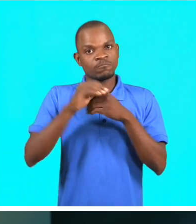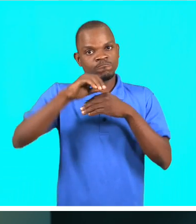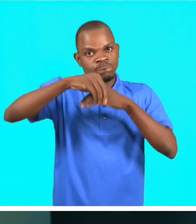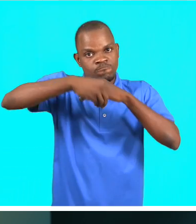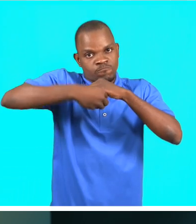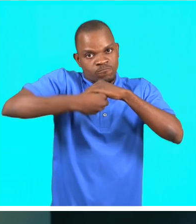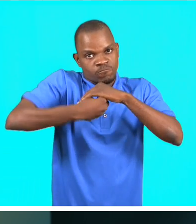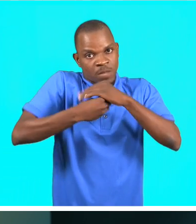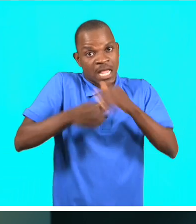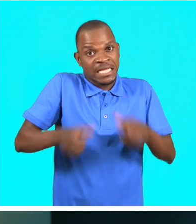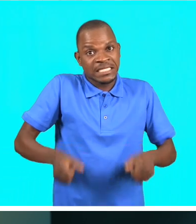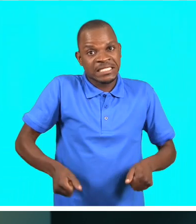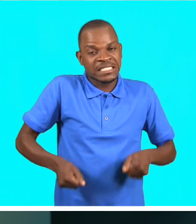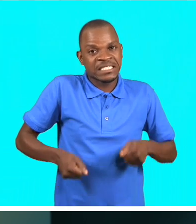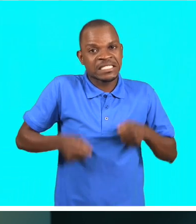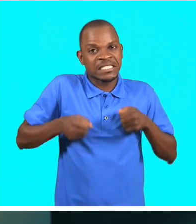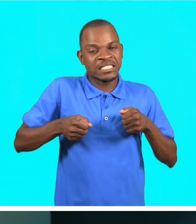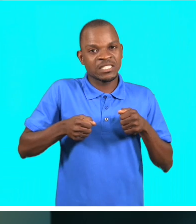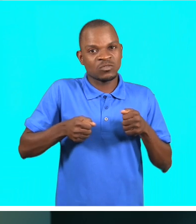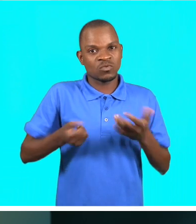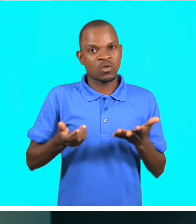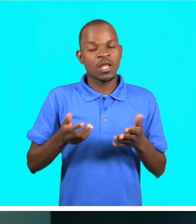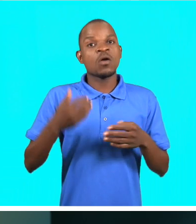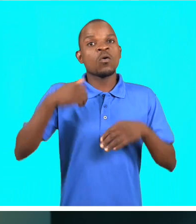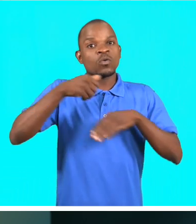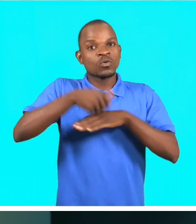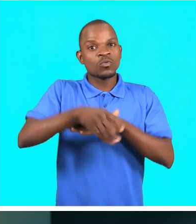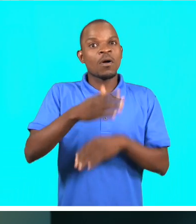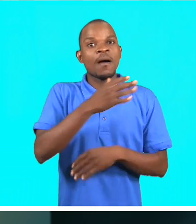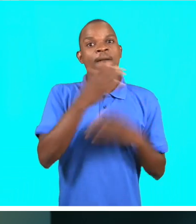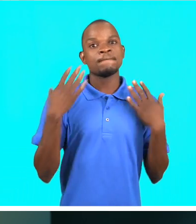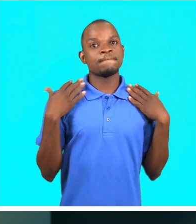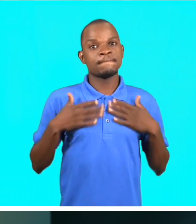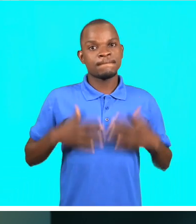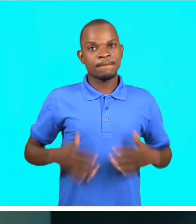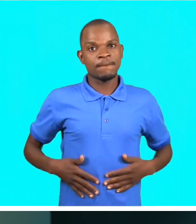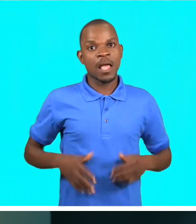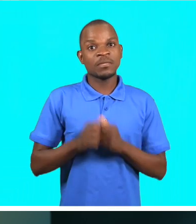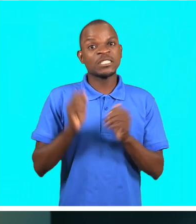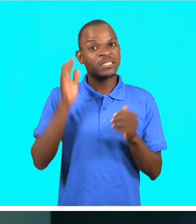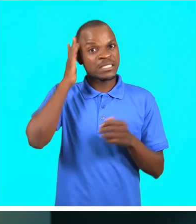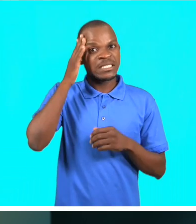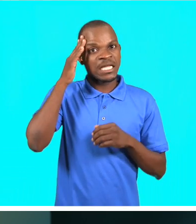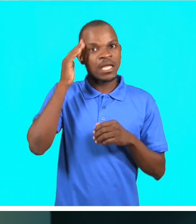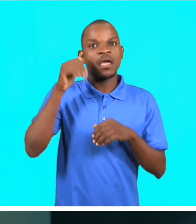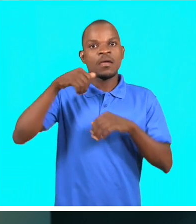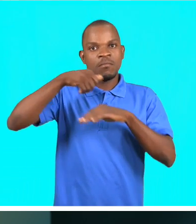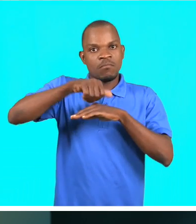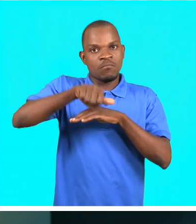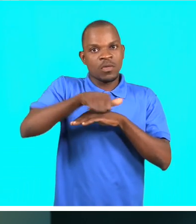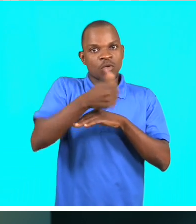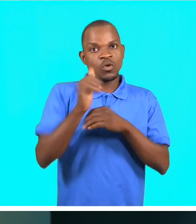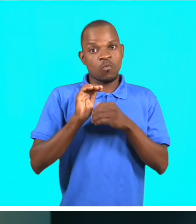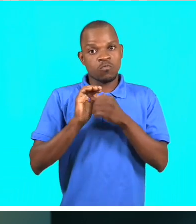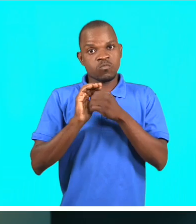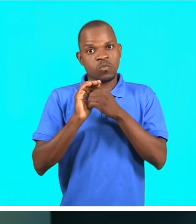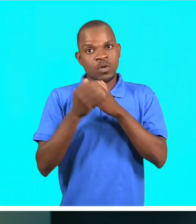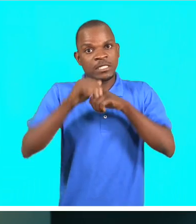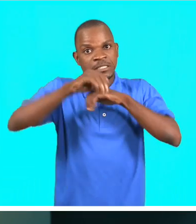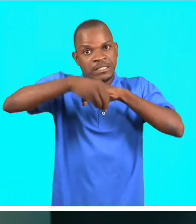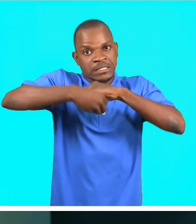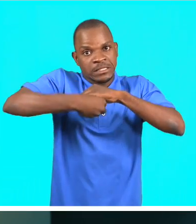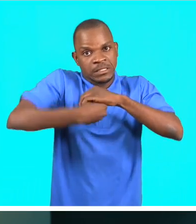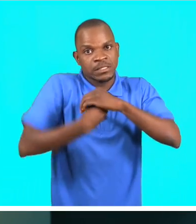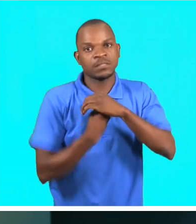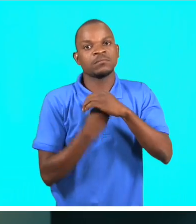aqui. Tipo na cerola, então escondi, então ela apalpava-me tudo, então tentei enfiar no local até mais sinistro que eu não